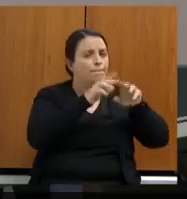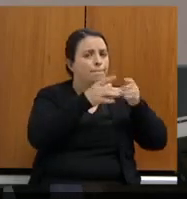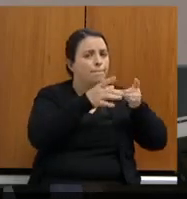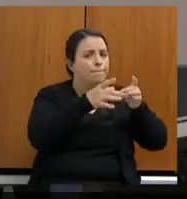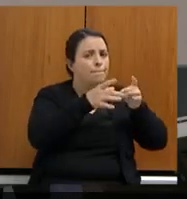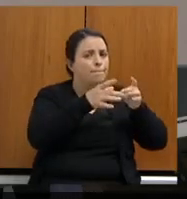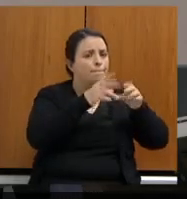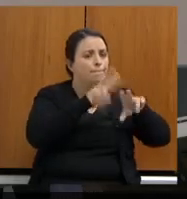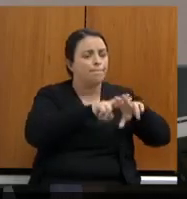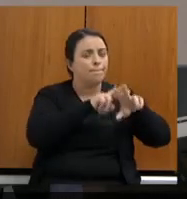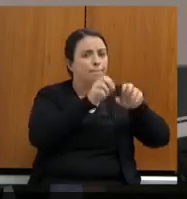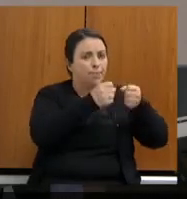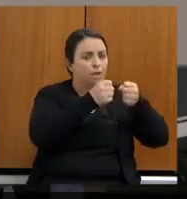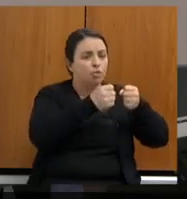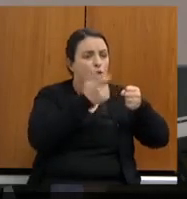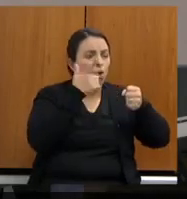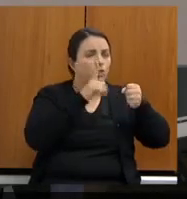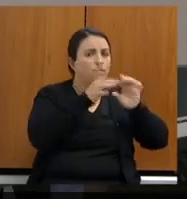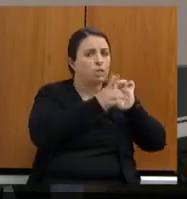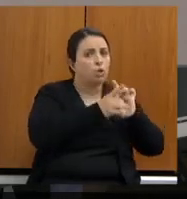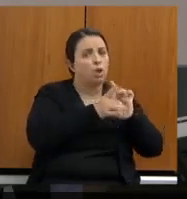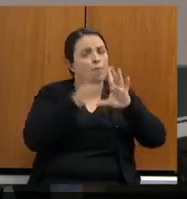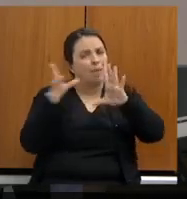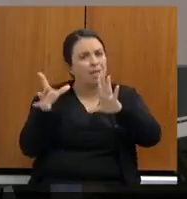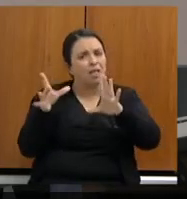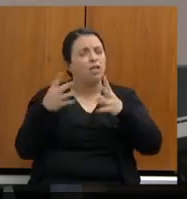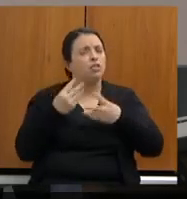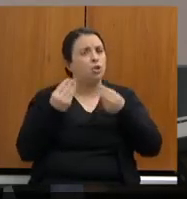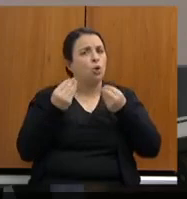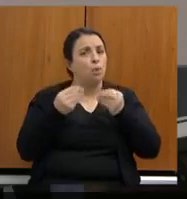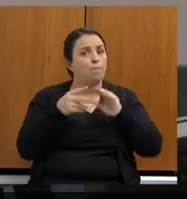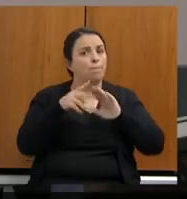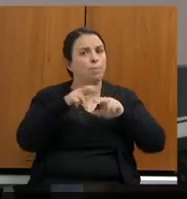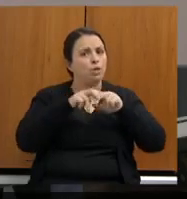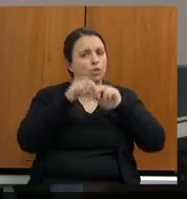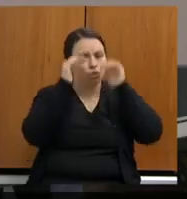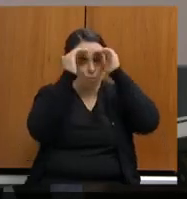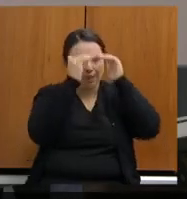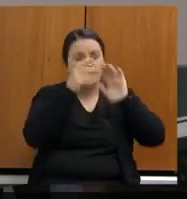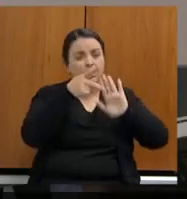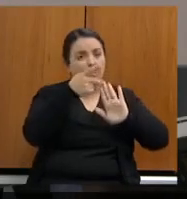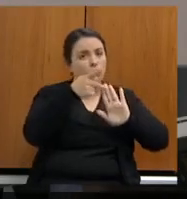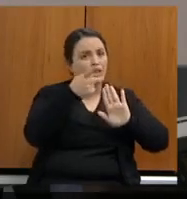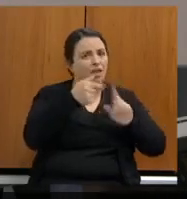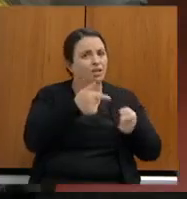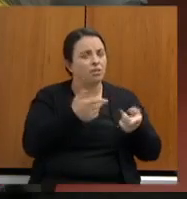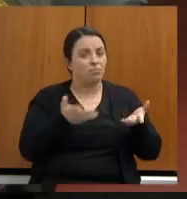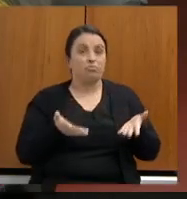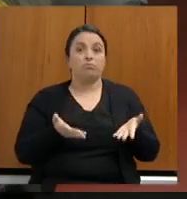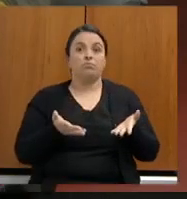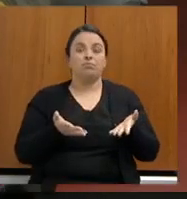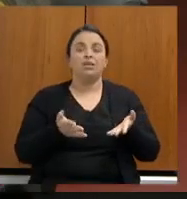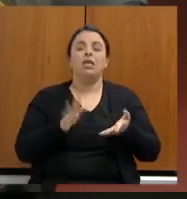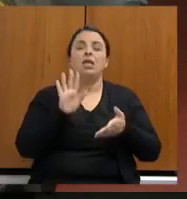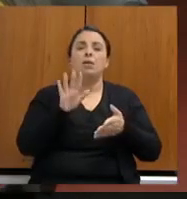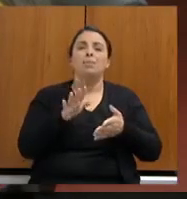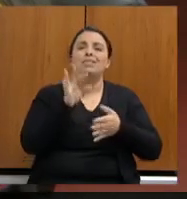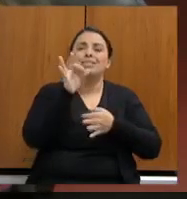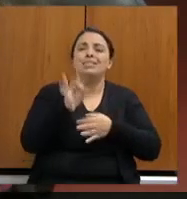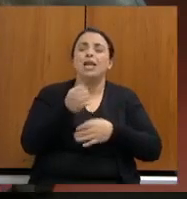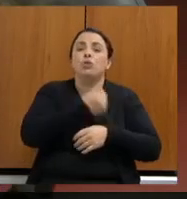portaria cometeram 50 exatamente só dá para ser mais exato